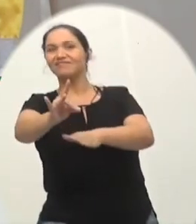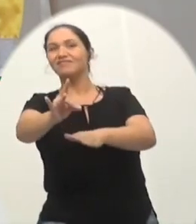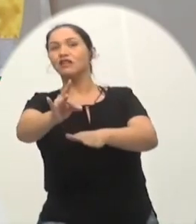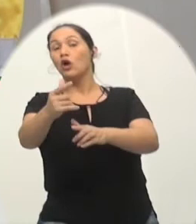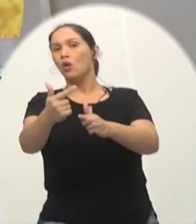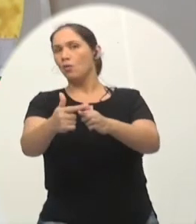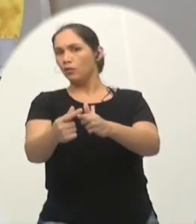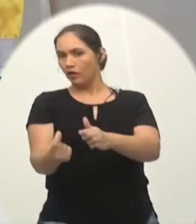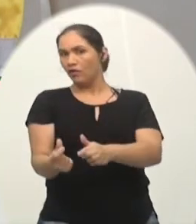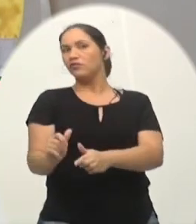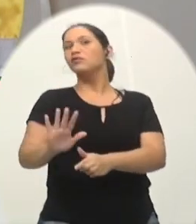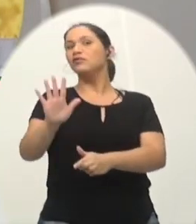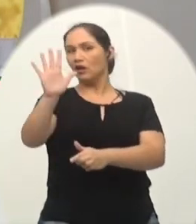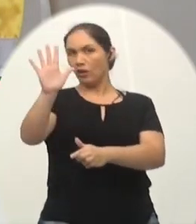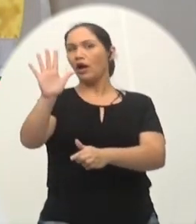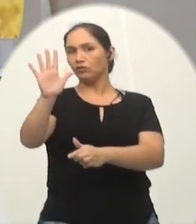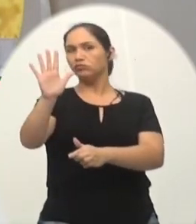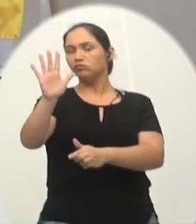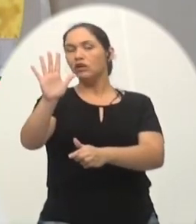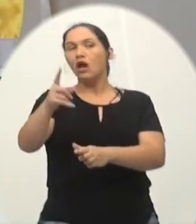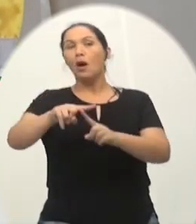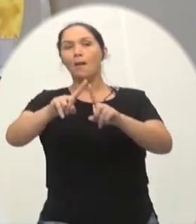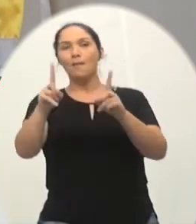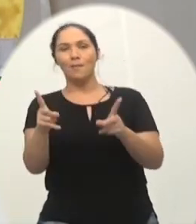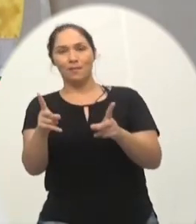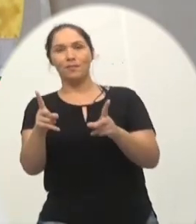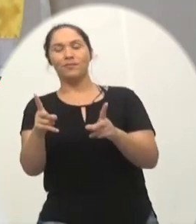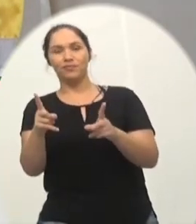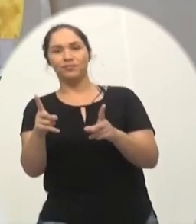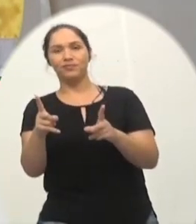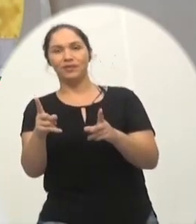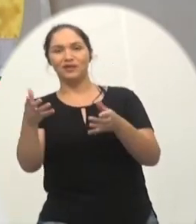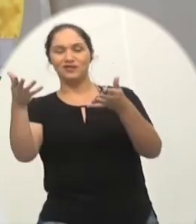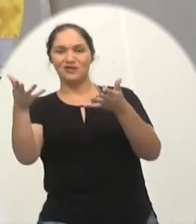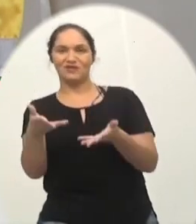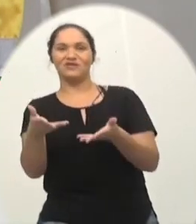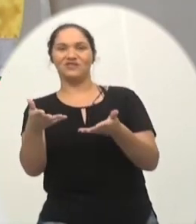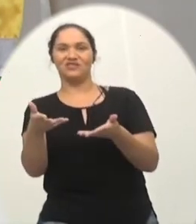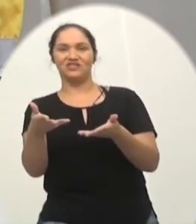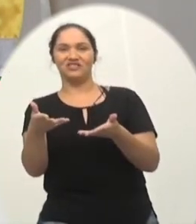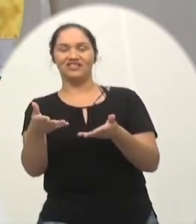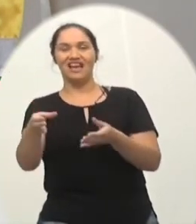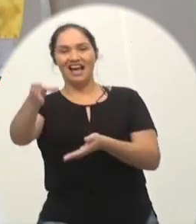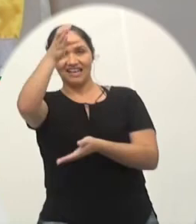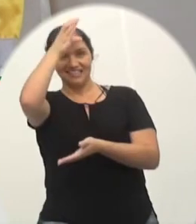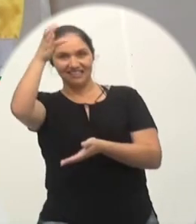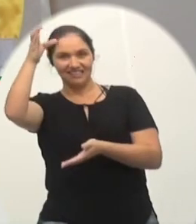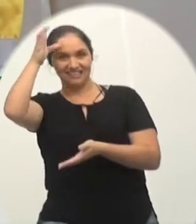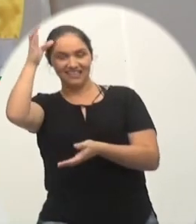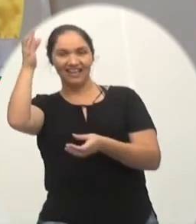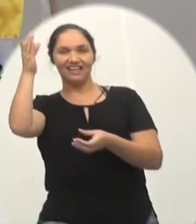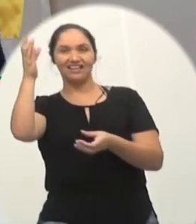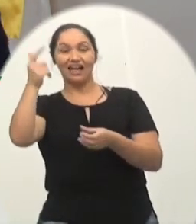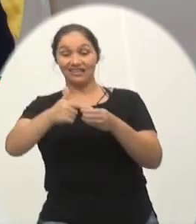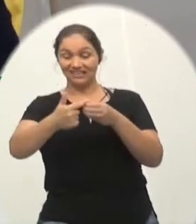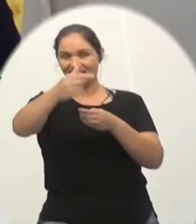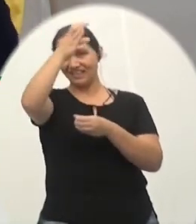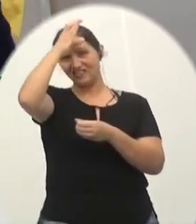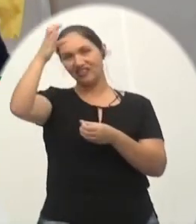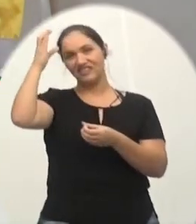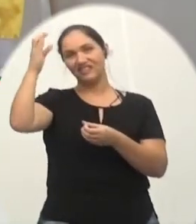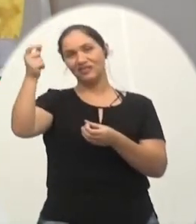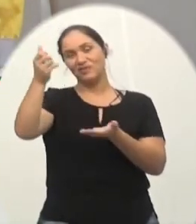bem, razoavelmente muito alto, de milhões que serão investidos na cidade de Criciúma. Então, são situações importantes, a comissão